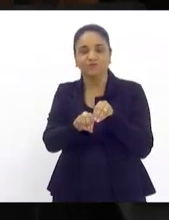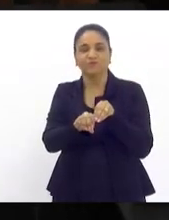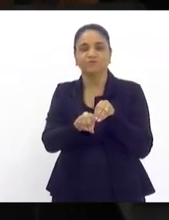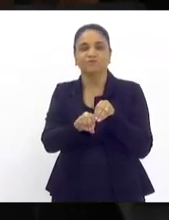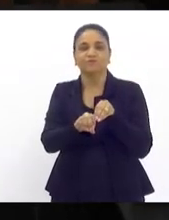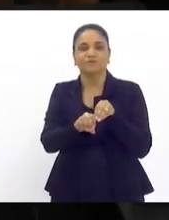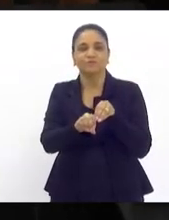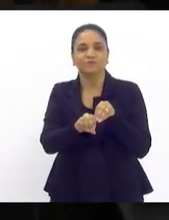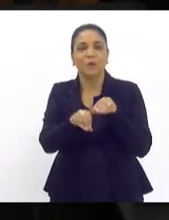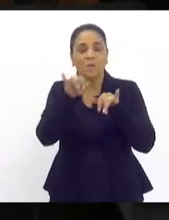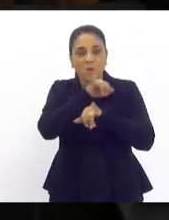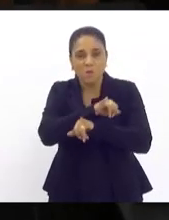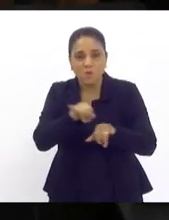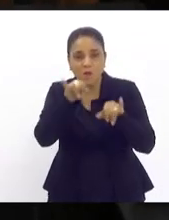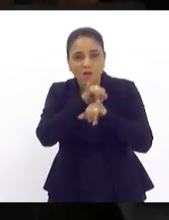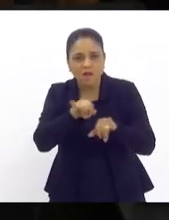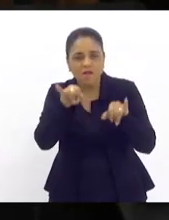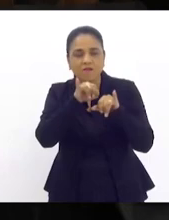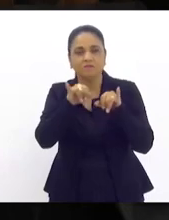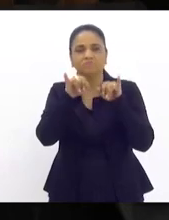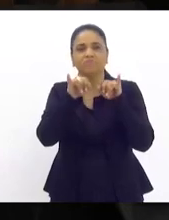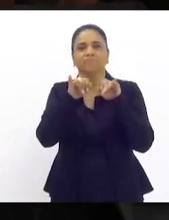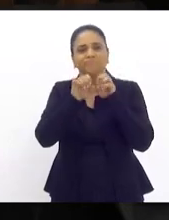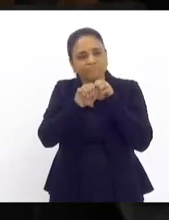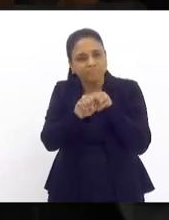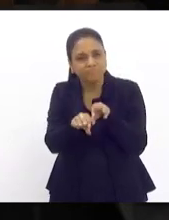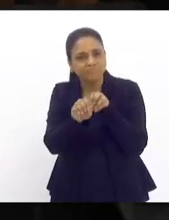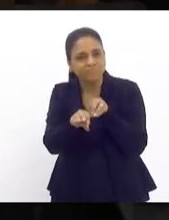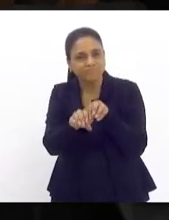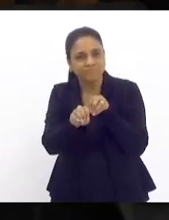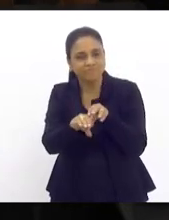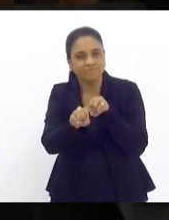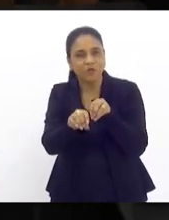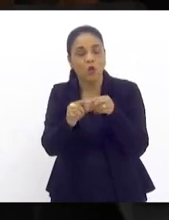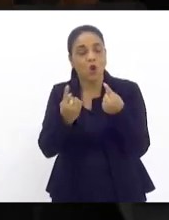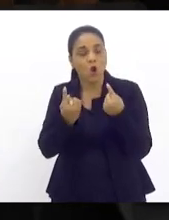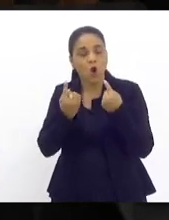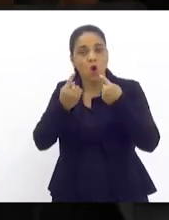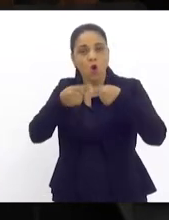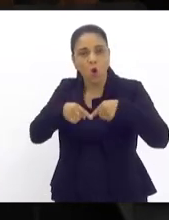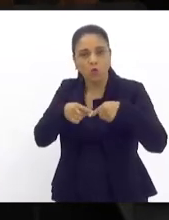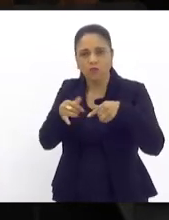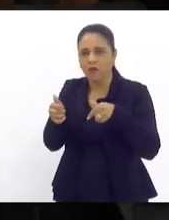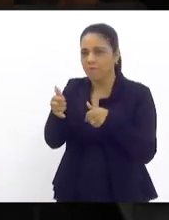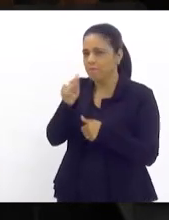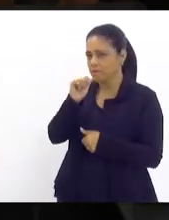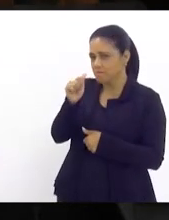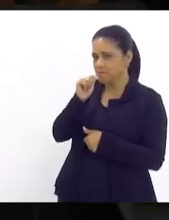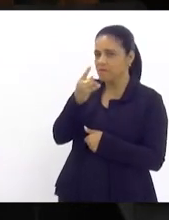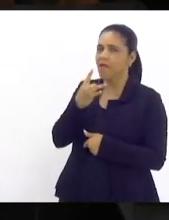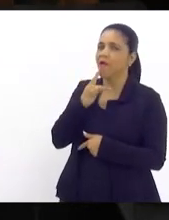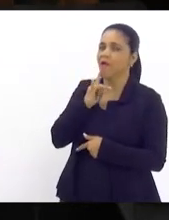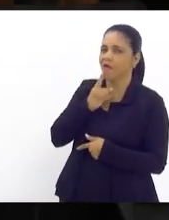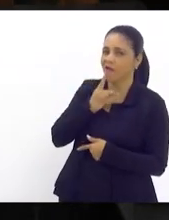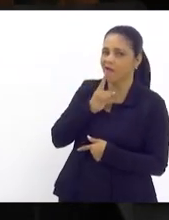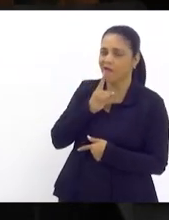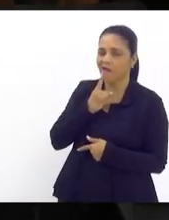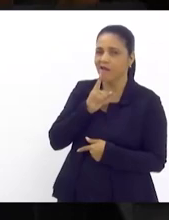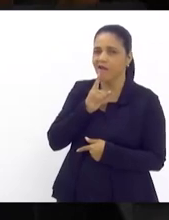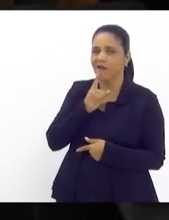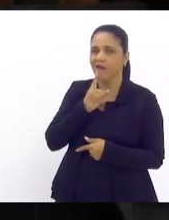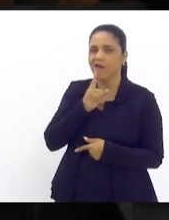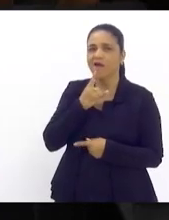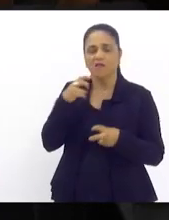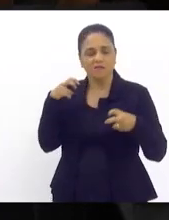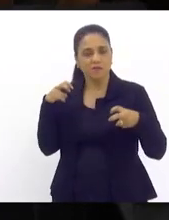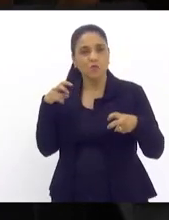educativos, propagandas educativas contra o alcoolismo e, evidentemente,